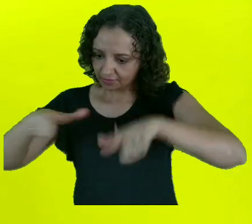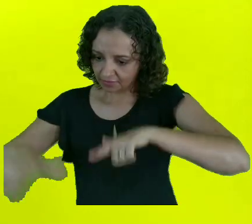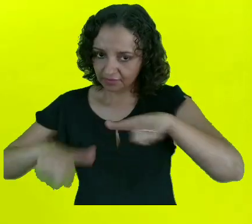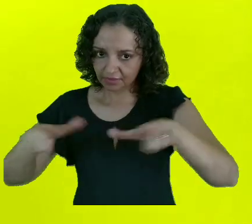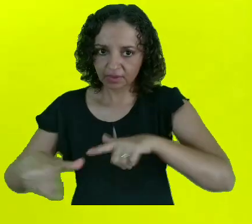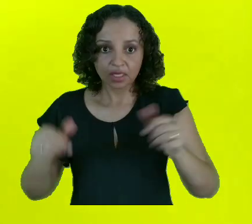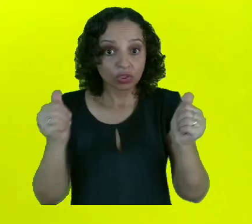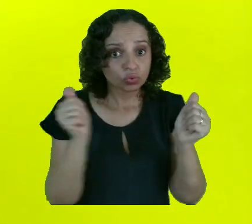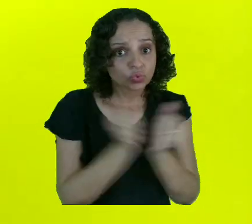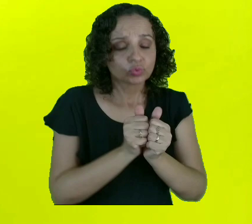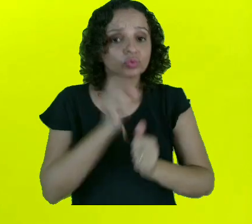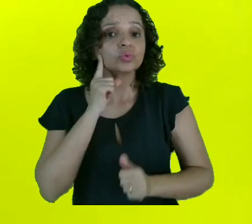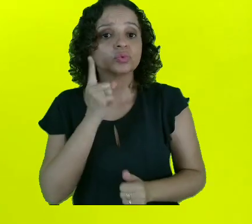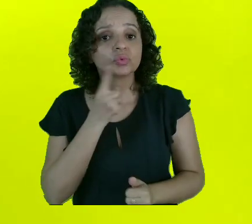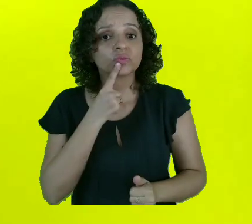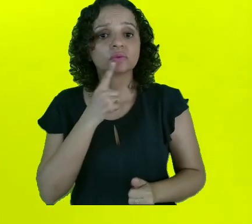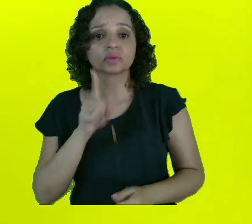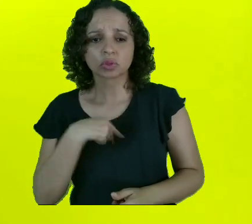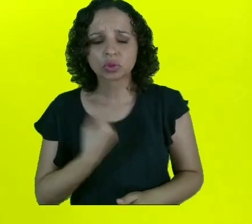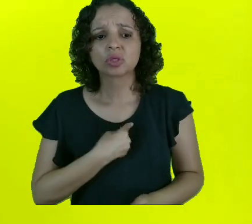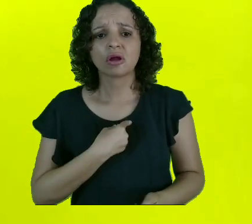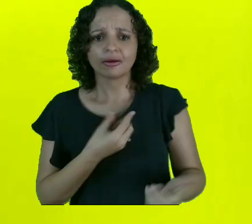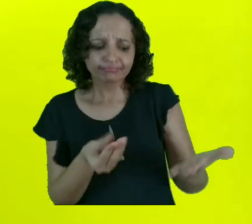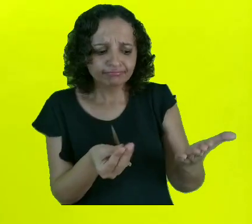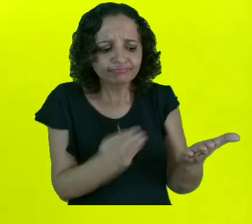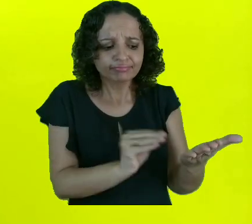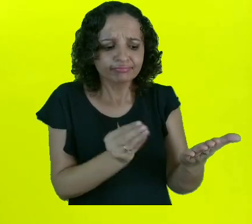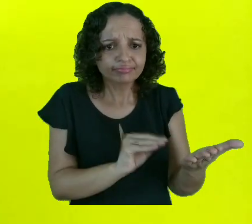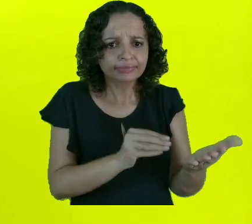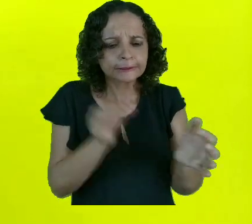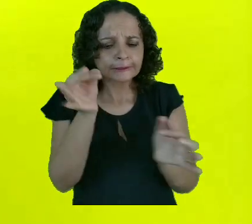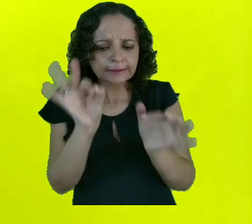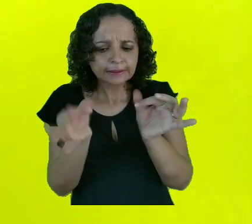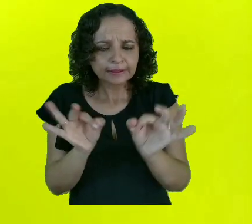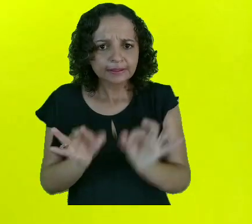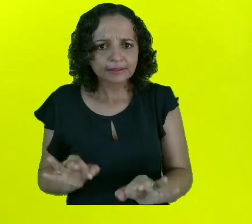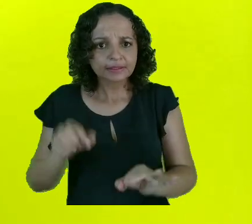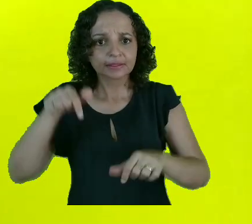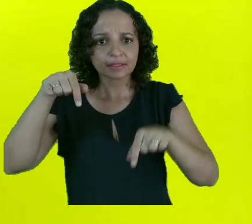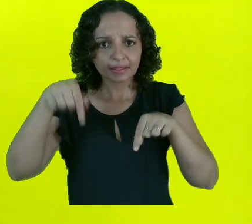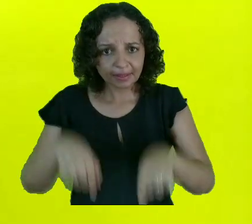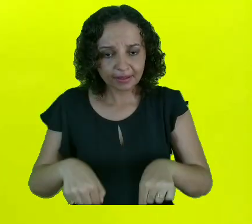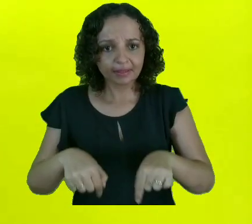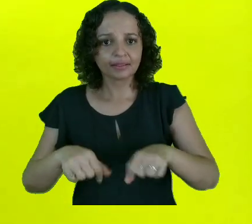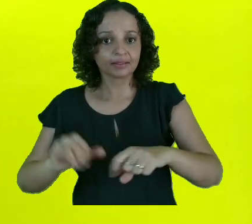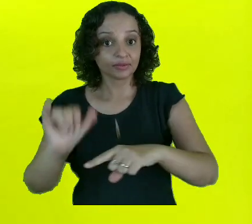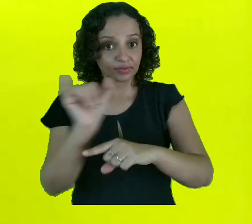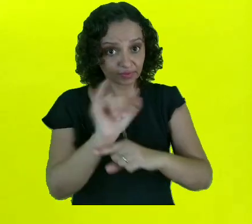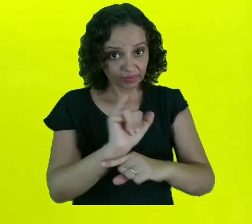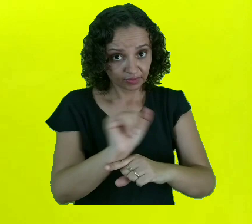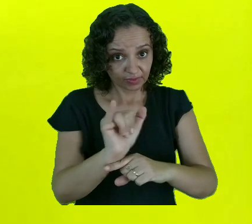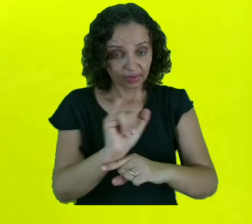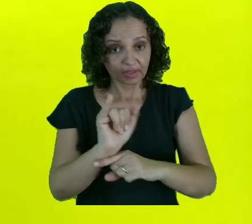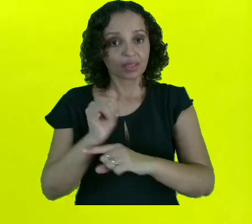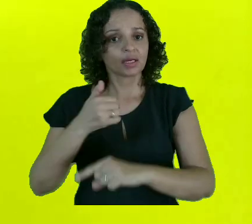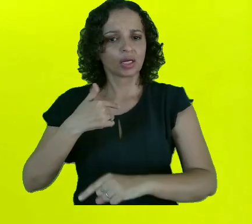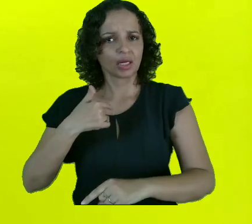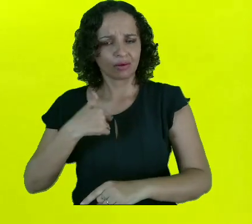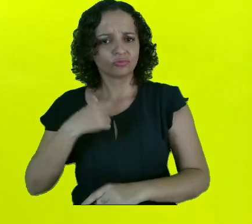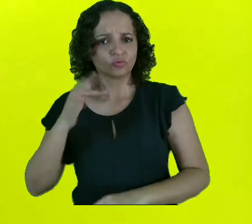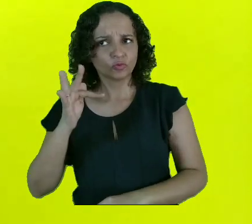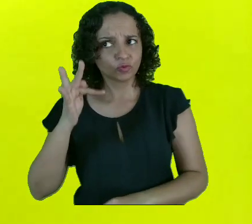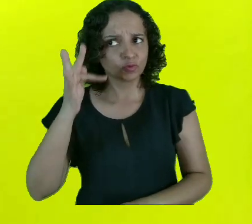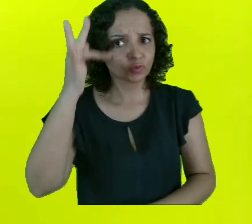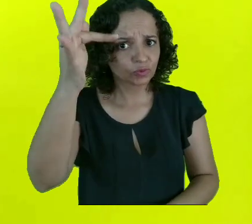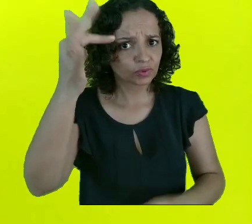com o surdo, nós colocamos detalhadamente. Mas aqui no canal eu vou colocar futuramente